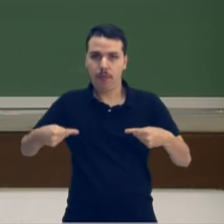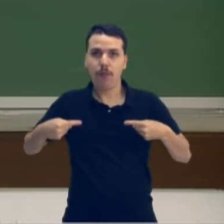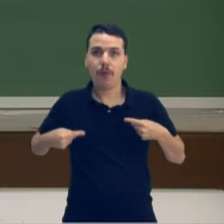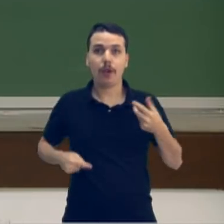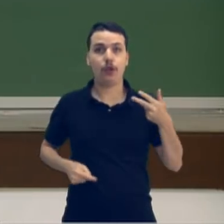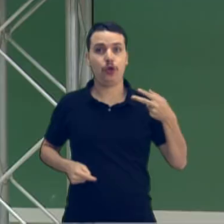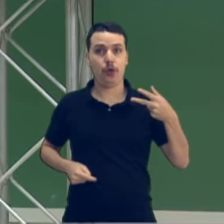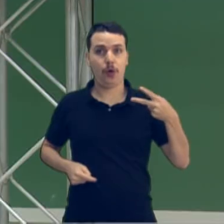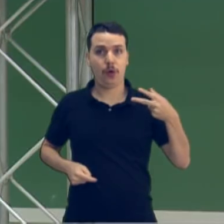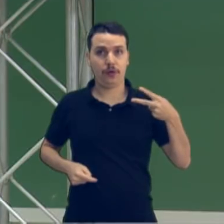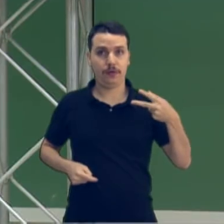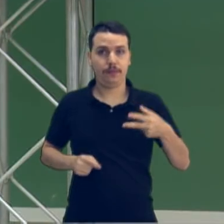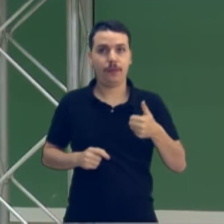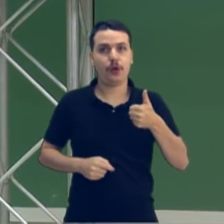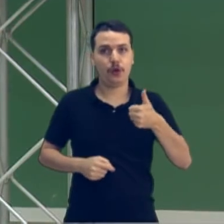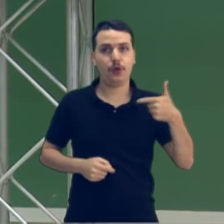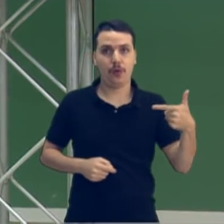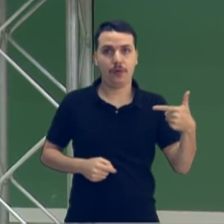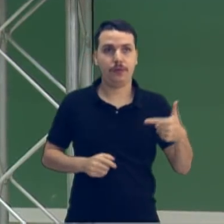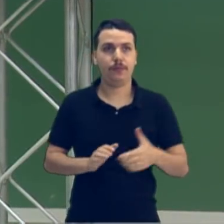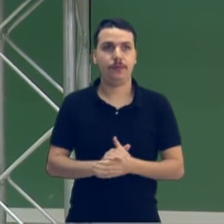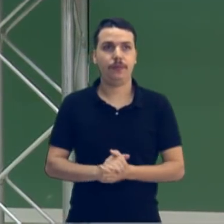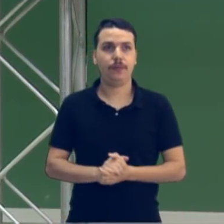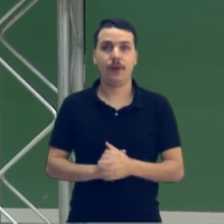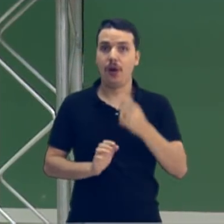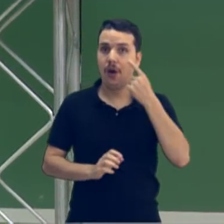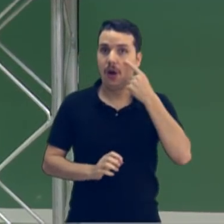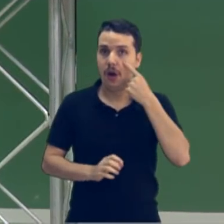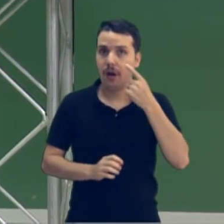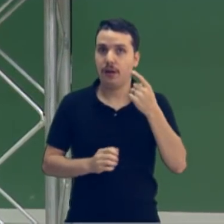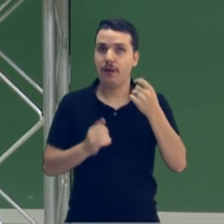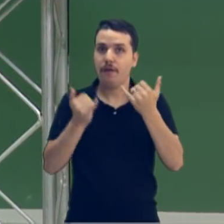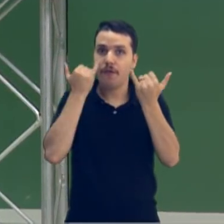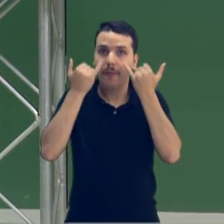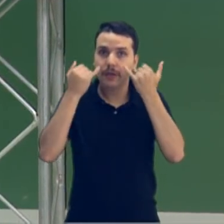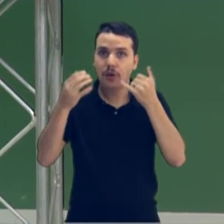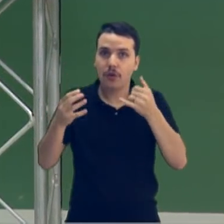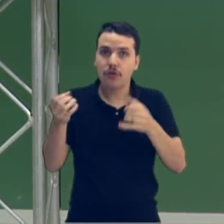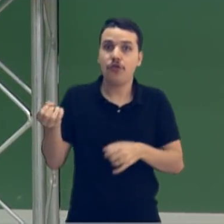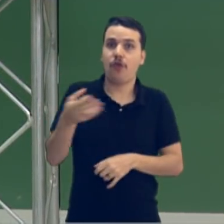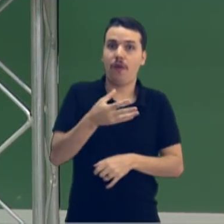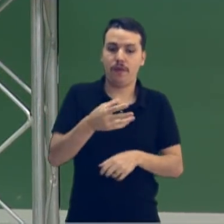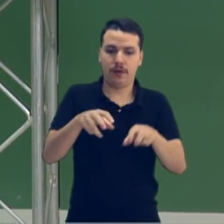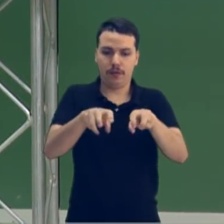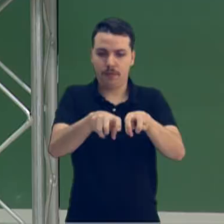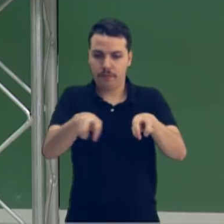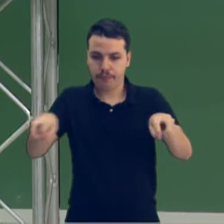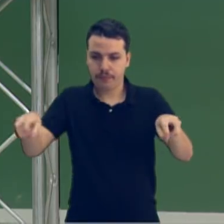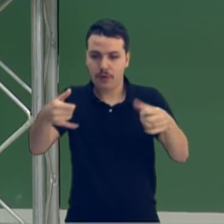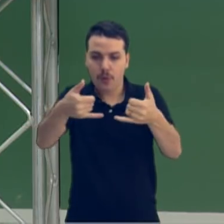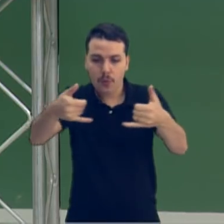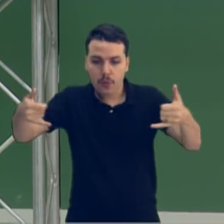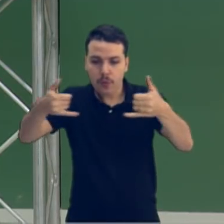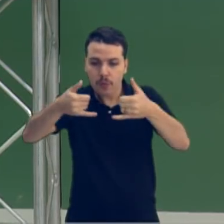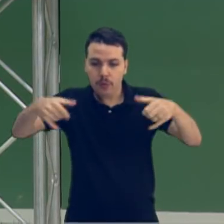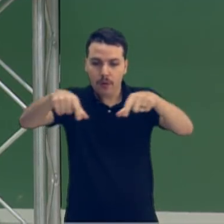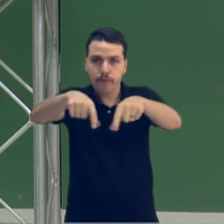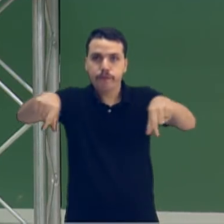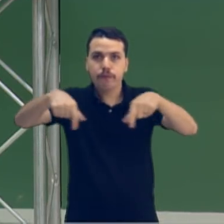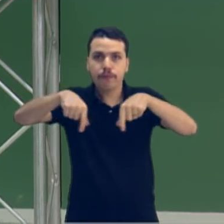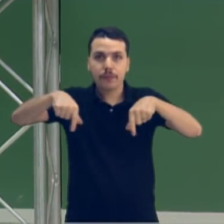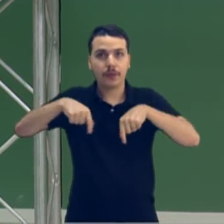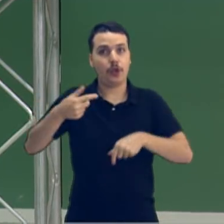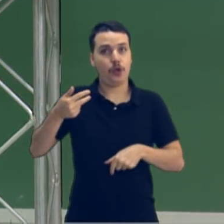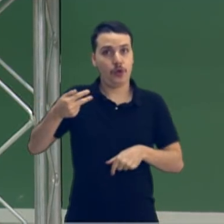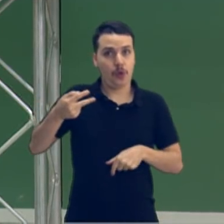seguinte situação. 12 fileiras com 6 lugares em cada fileira. Também colocou o adendo